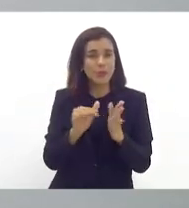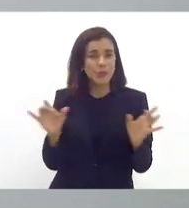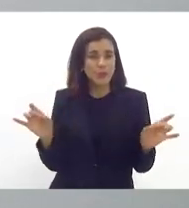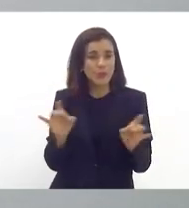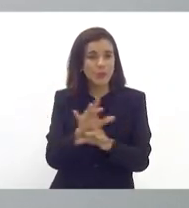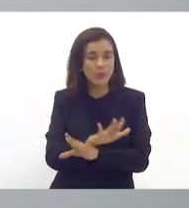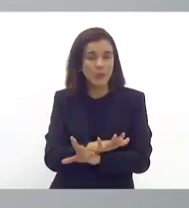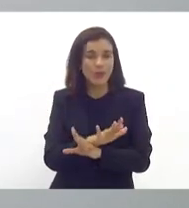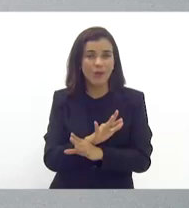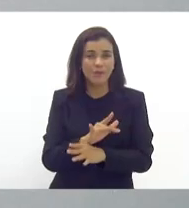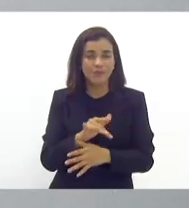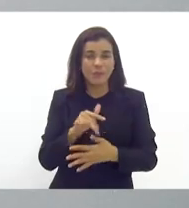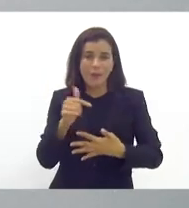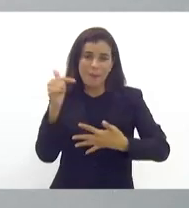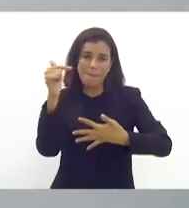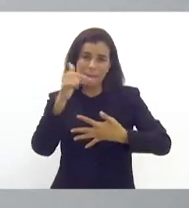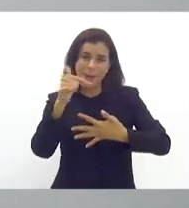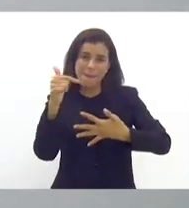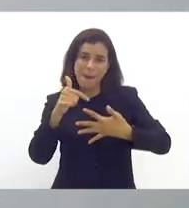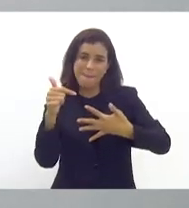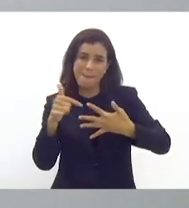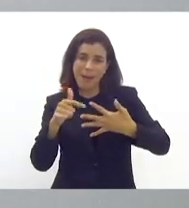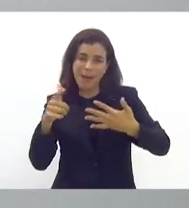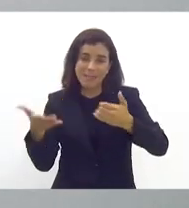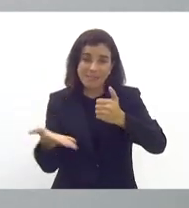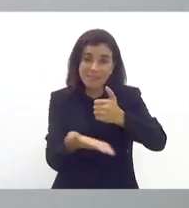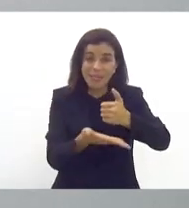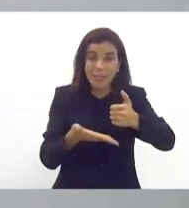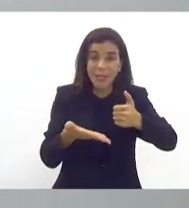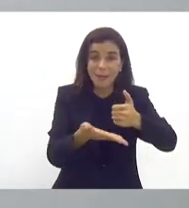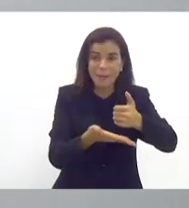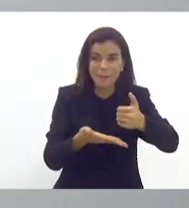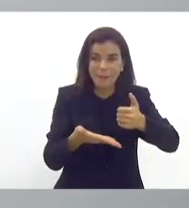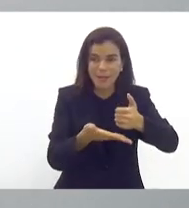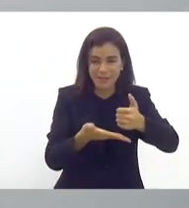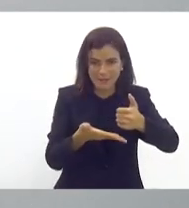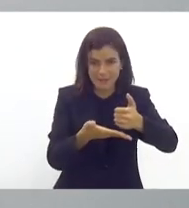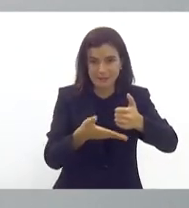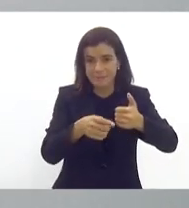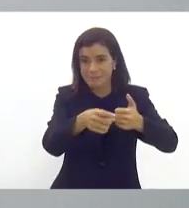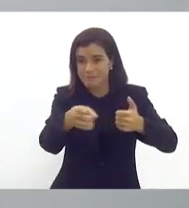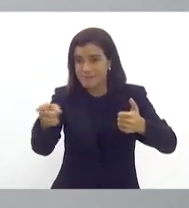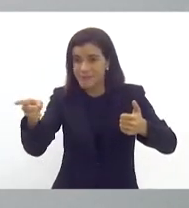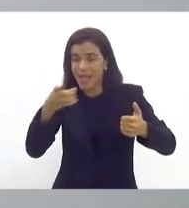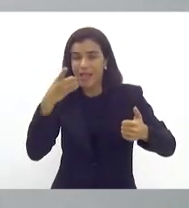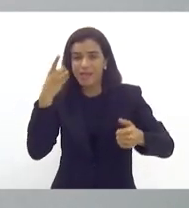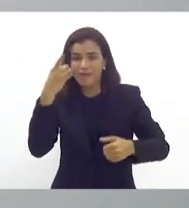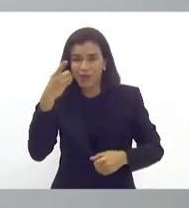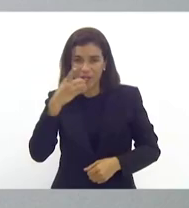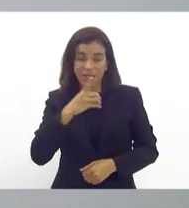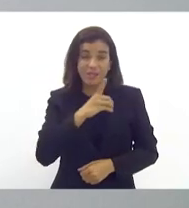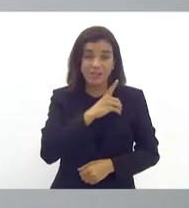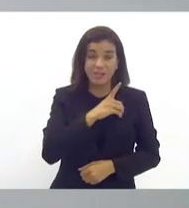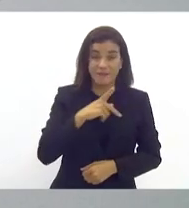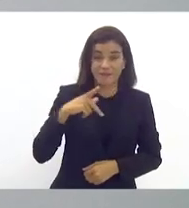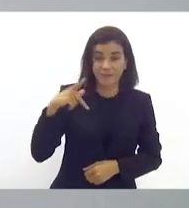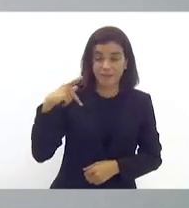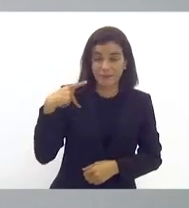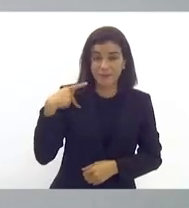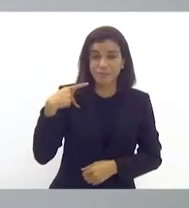esses argumentos esse arcabo essa base para os senhores advogados a defa quem